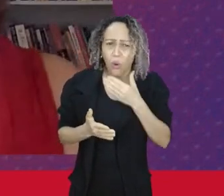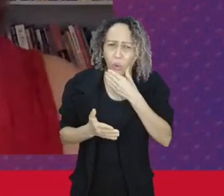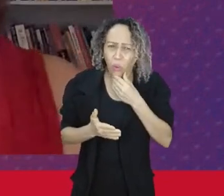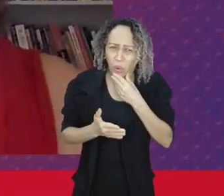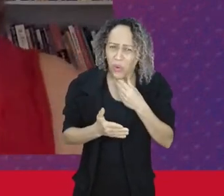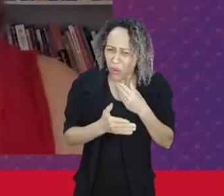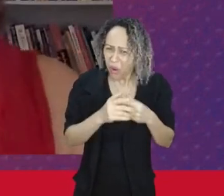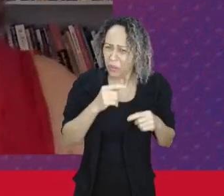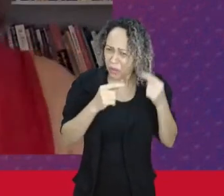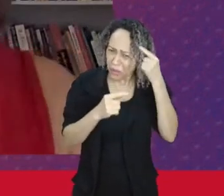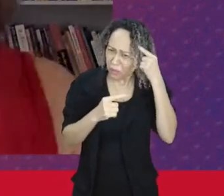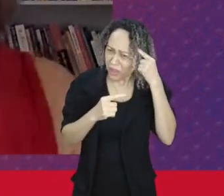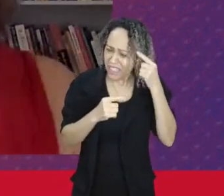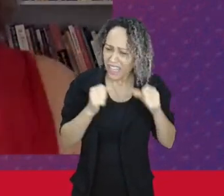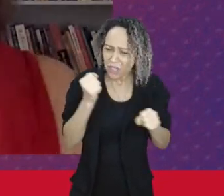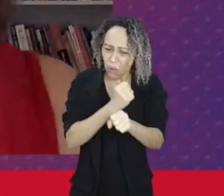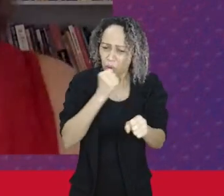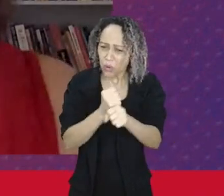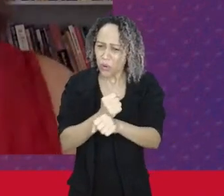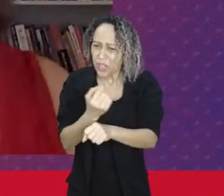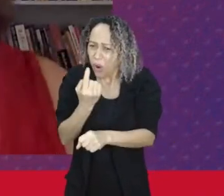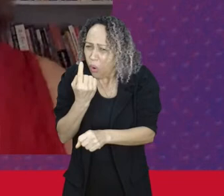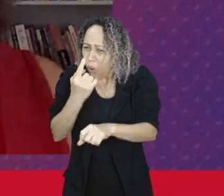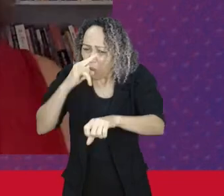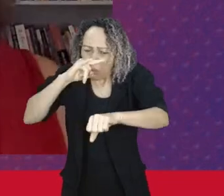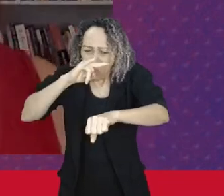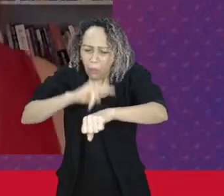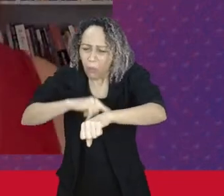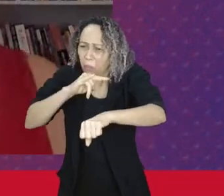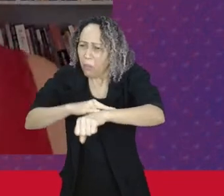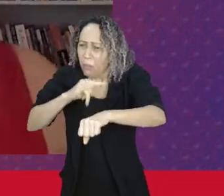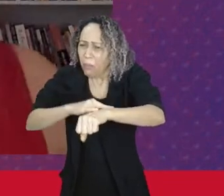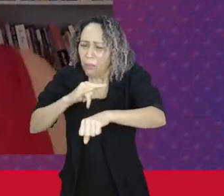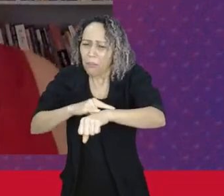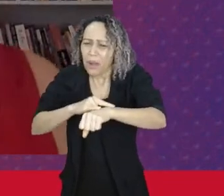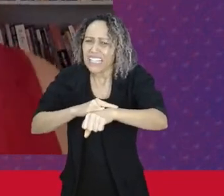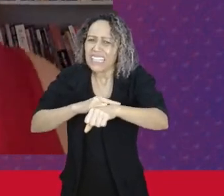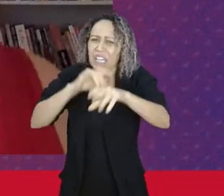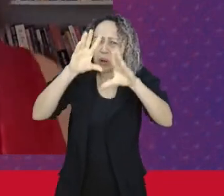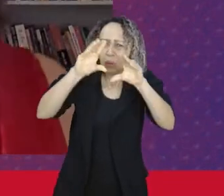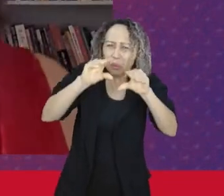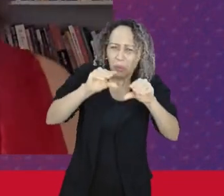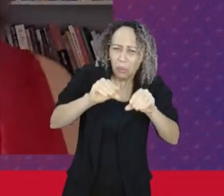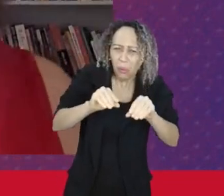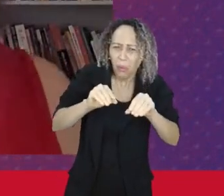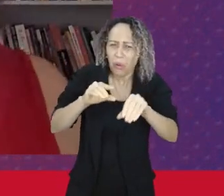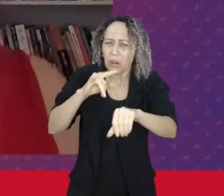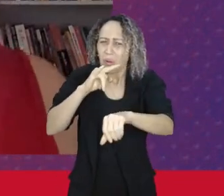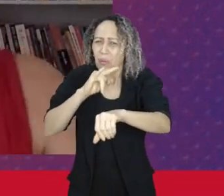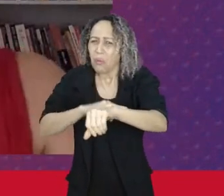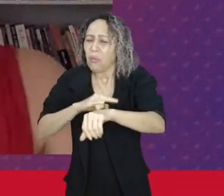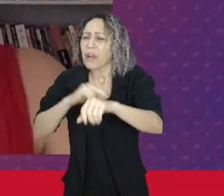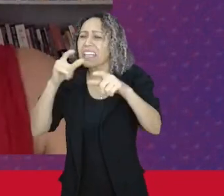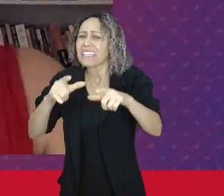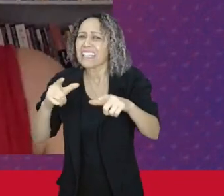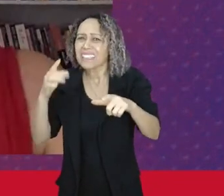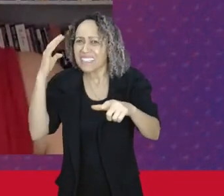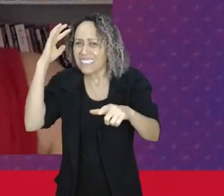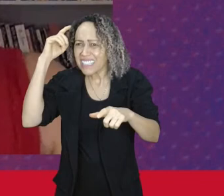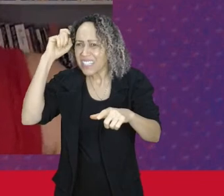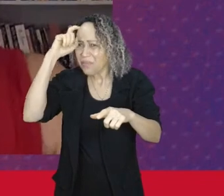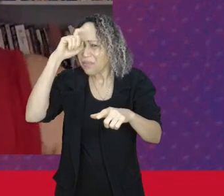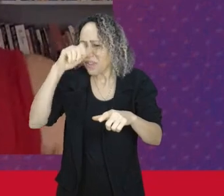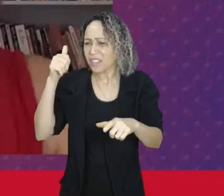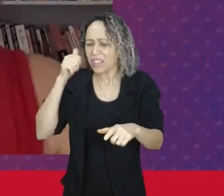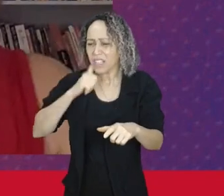sofrer agressão por um banheiro ser posto num lugar pouco iluminado, num lugar de difícil acesso.